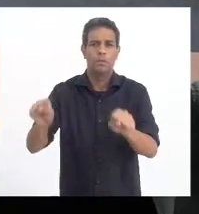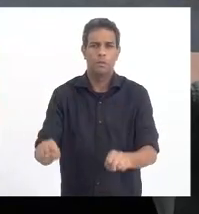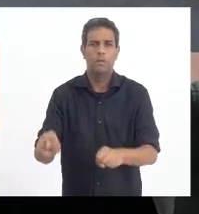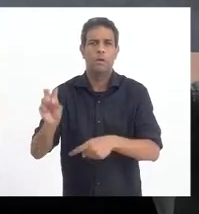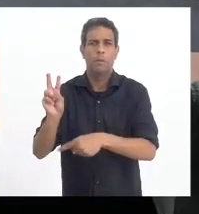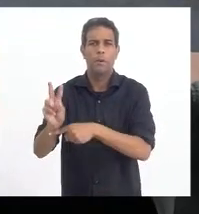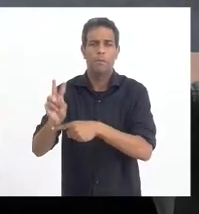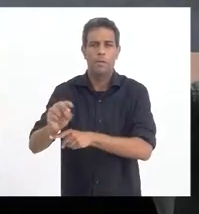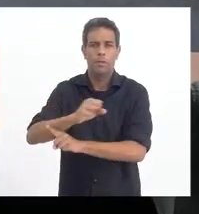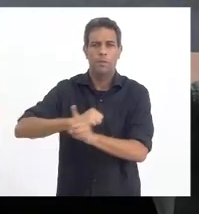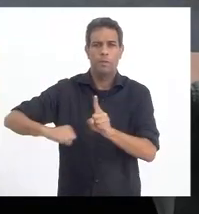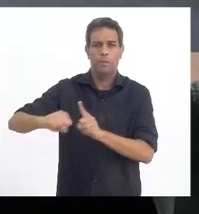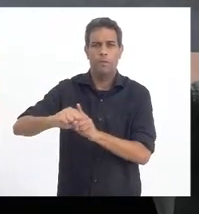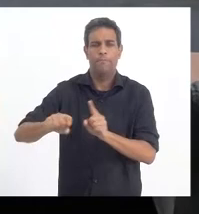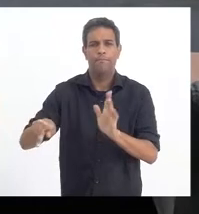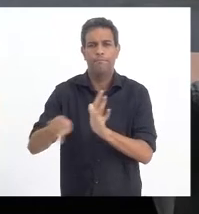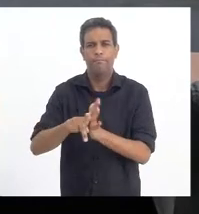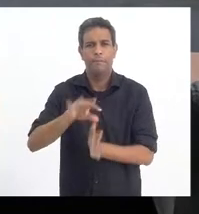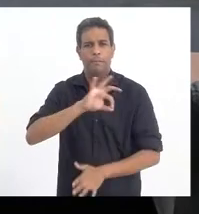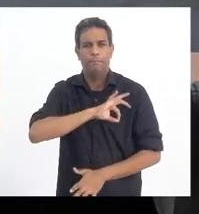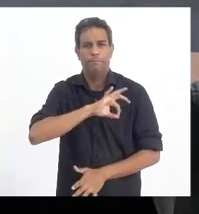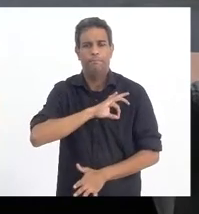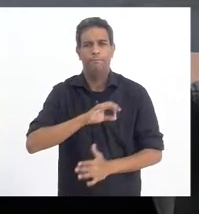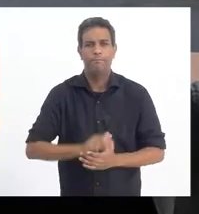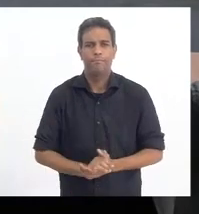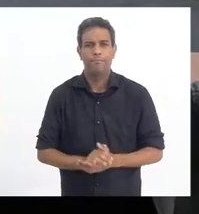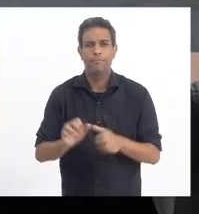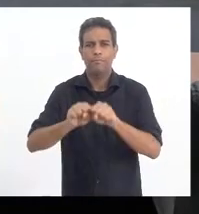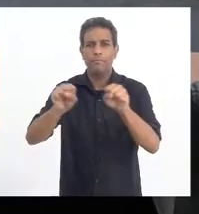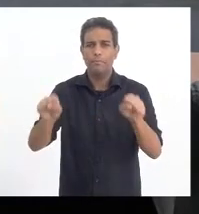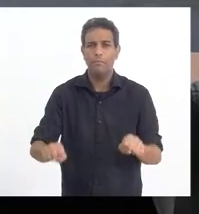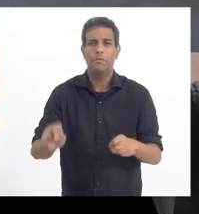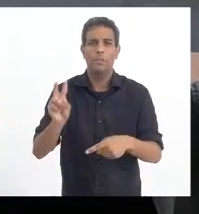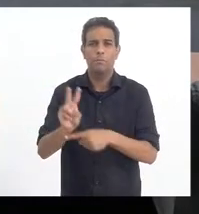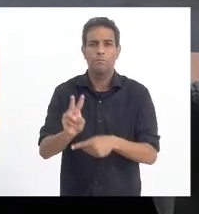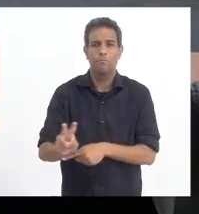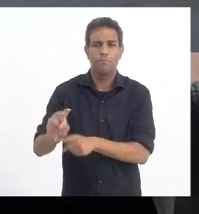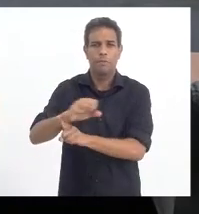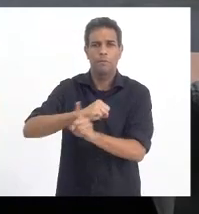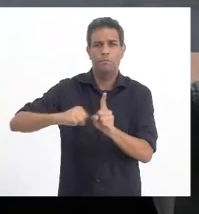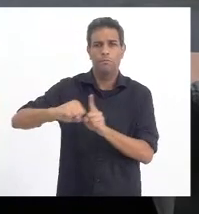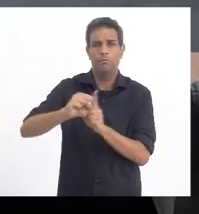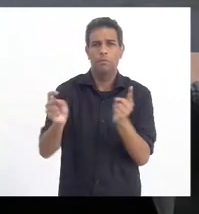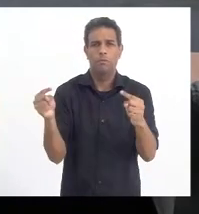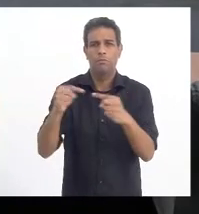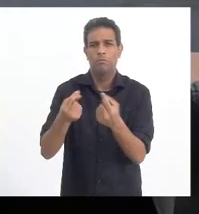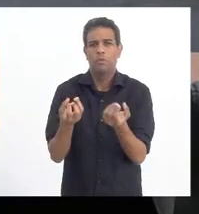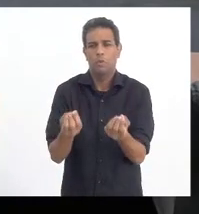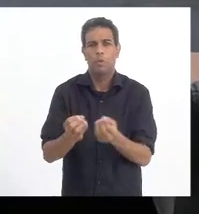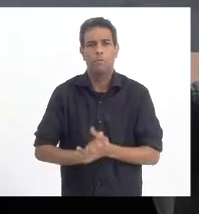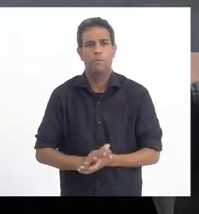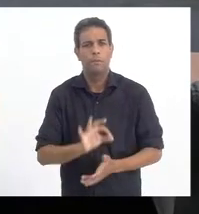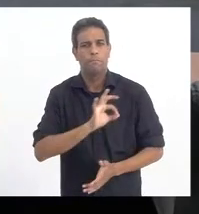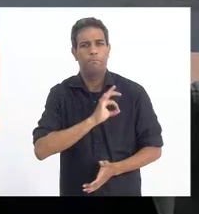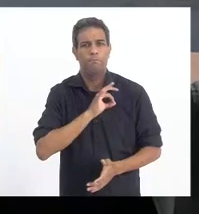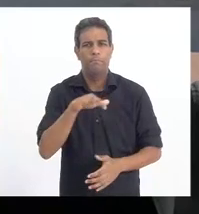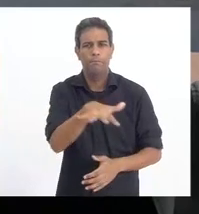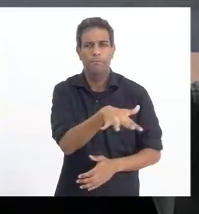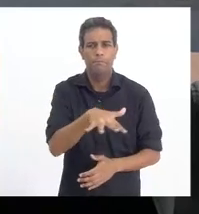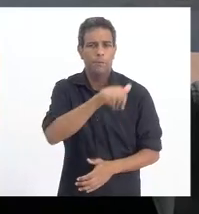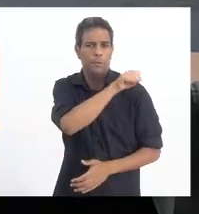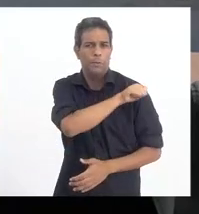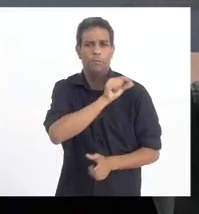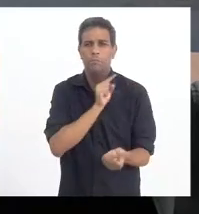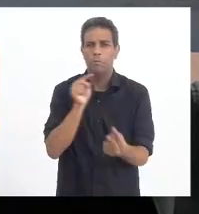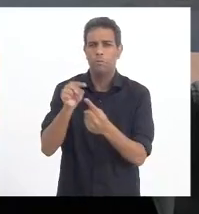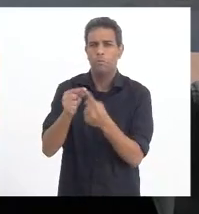de proteção social a partir desse momento sistema de proteção social ele deixa os militares do Estado